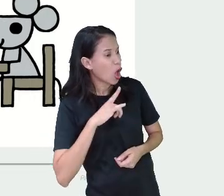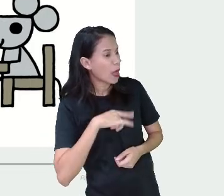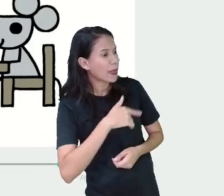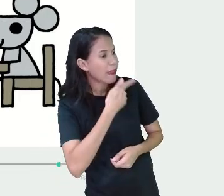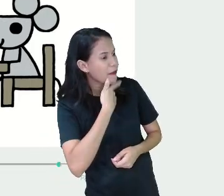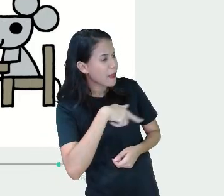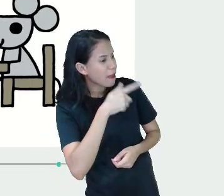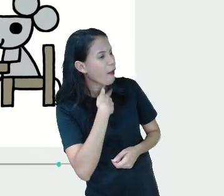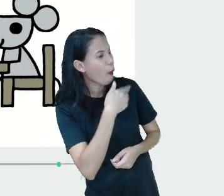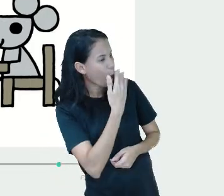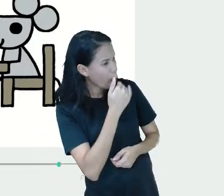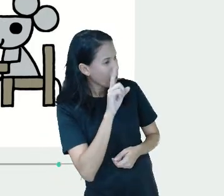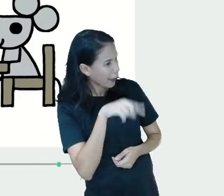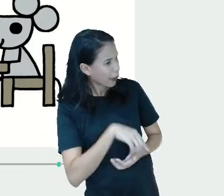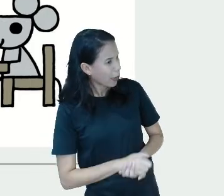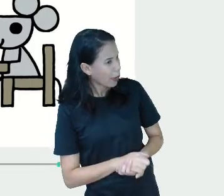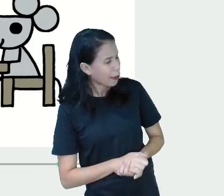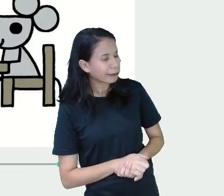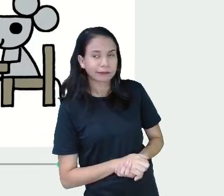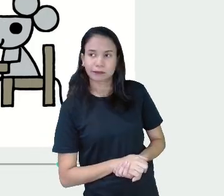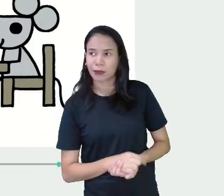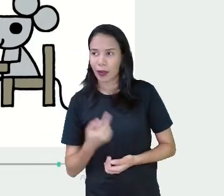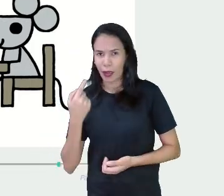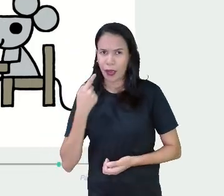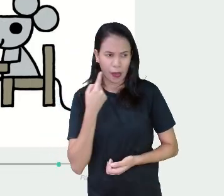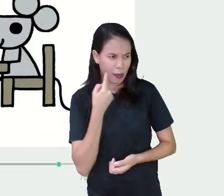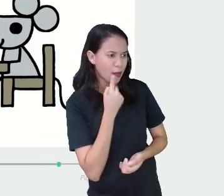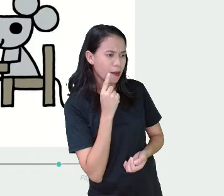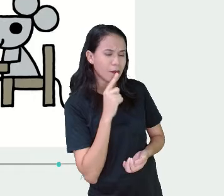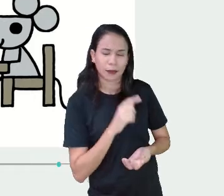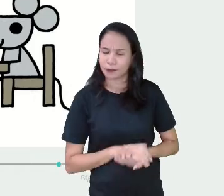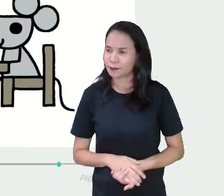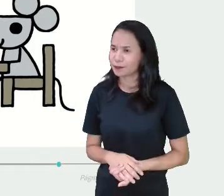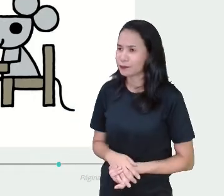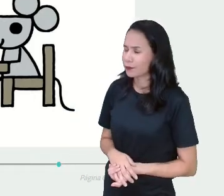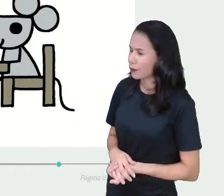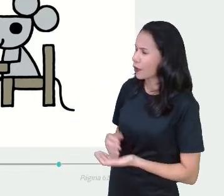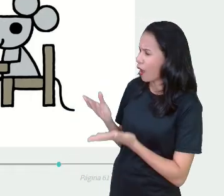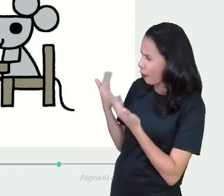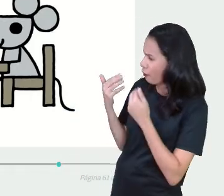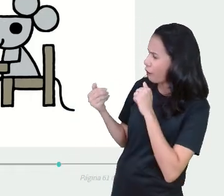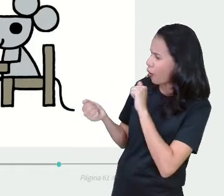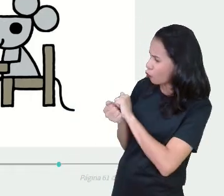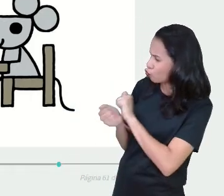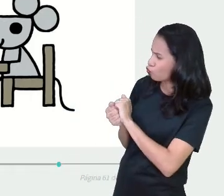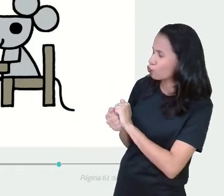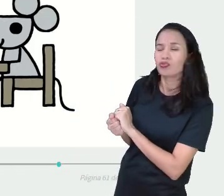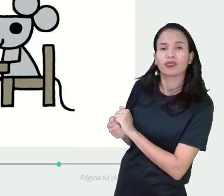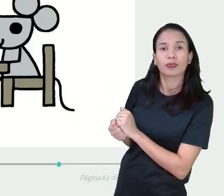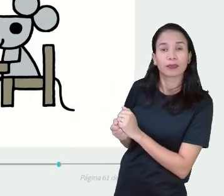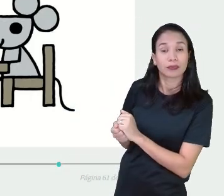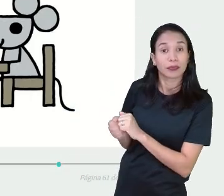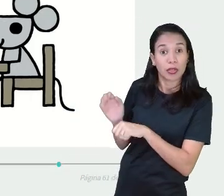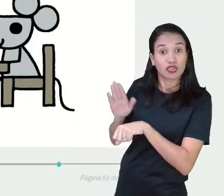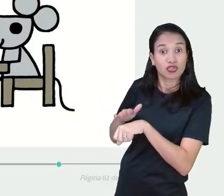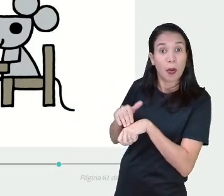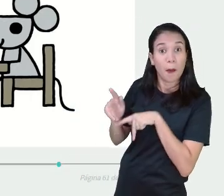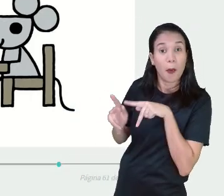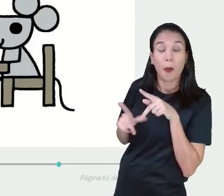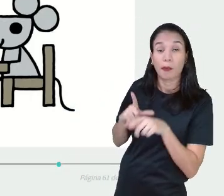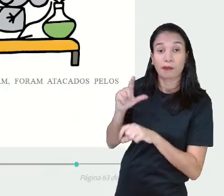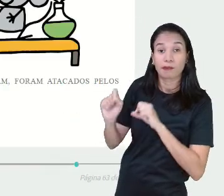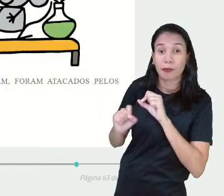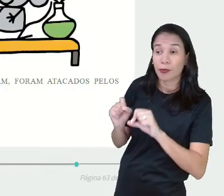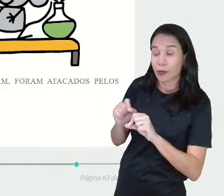queijo para comer, queixou-se o rato da cidade. Venha comigo. E chamou o primo dele